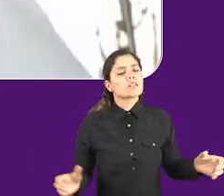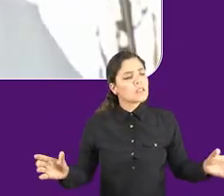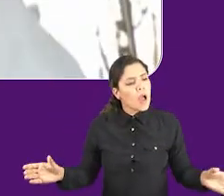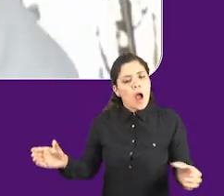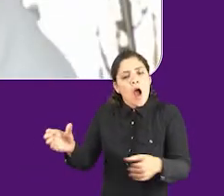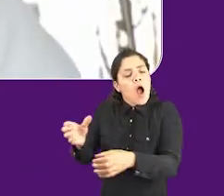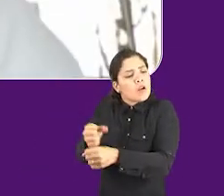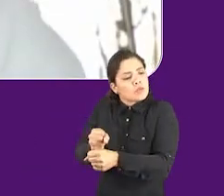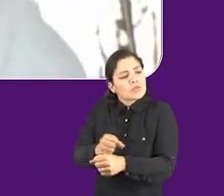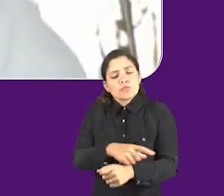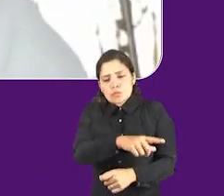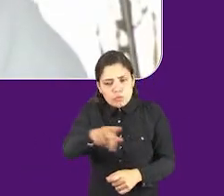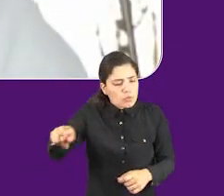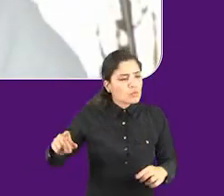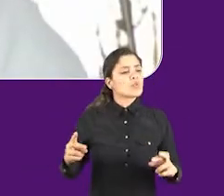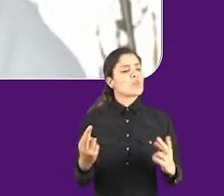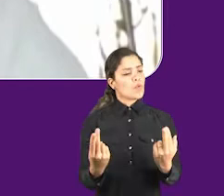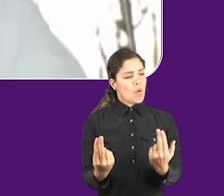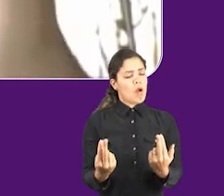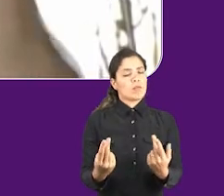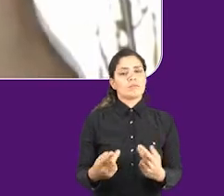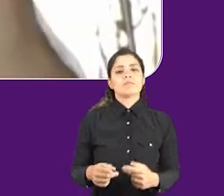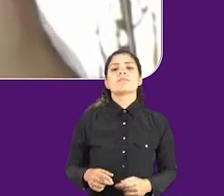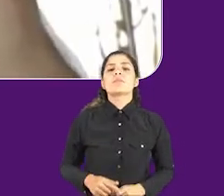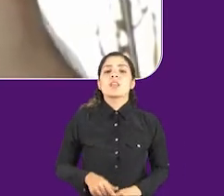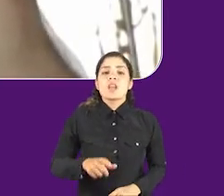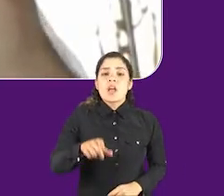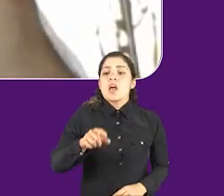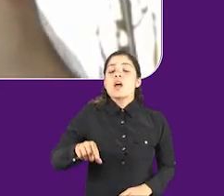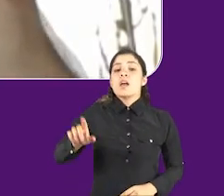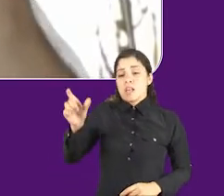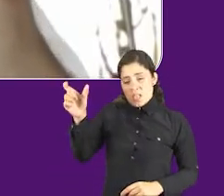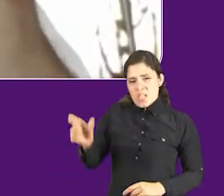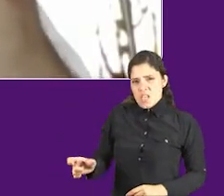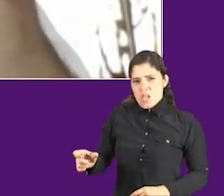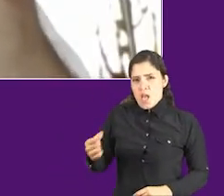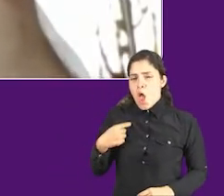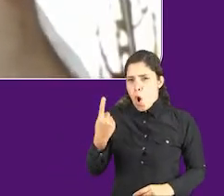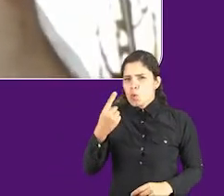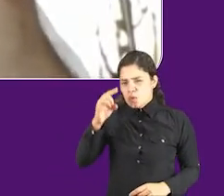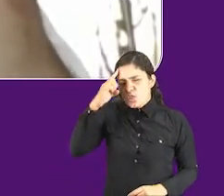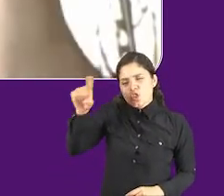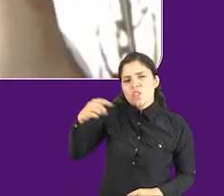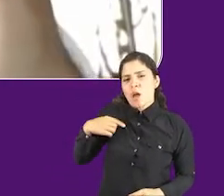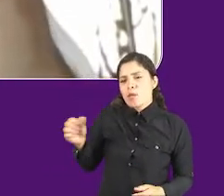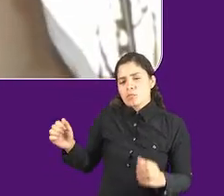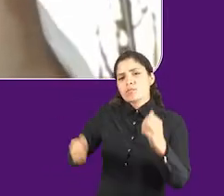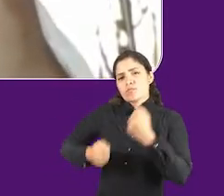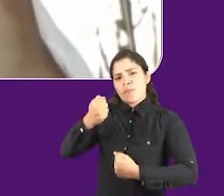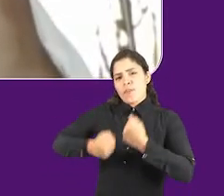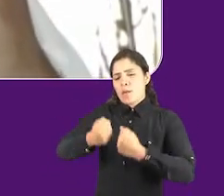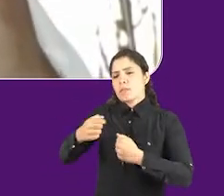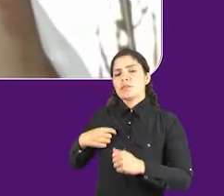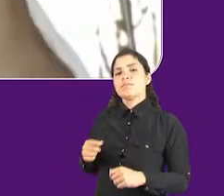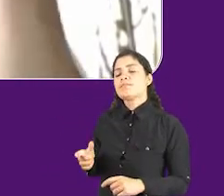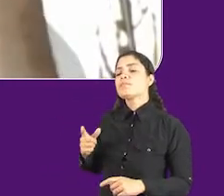teto todo mundo entende de mim eu avisei que não tiver na pum nele da Fábrica 1